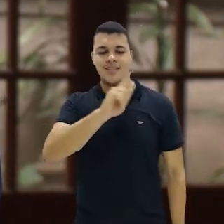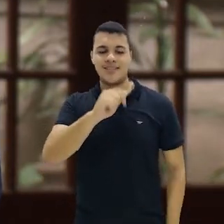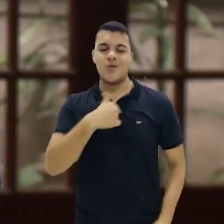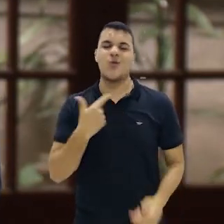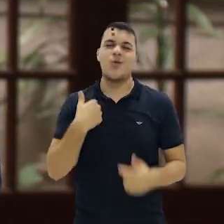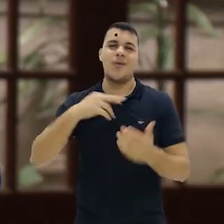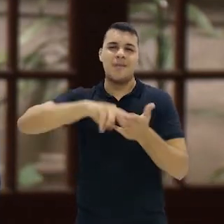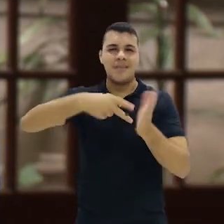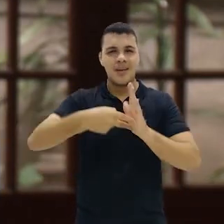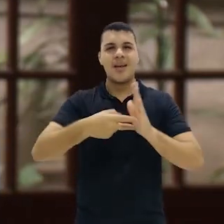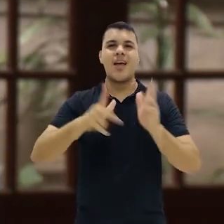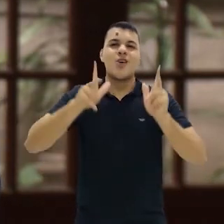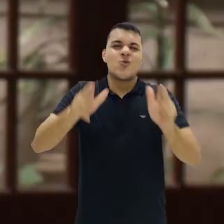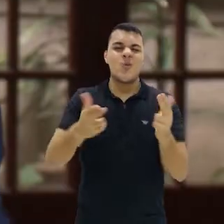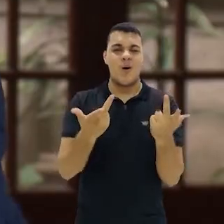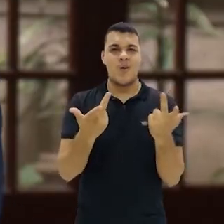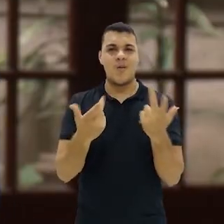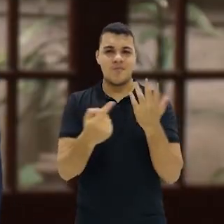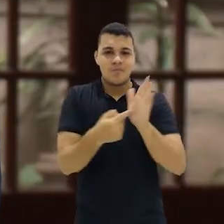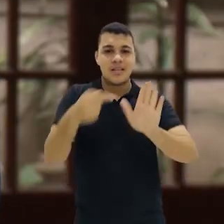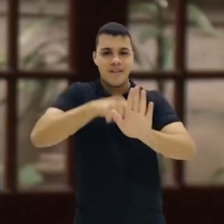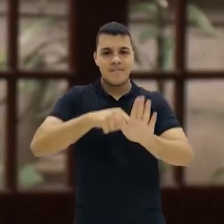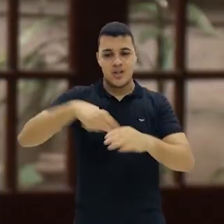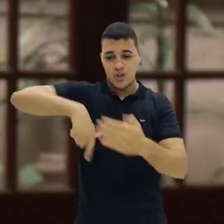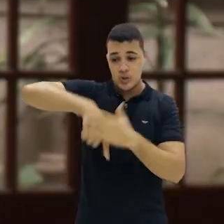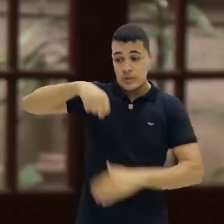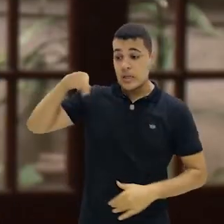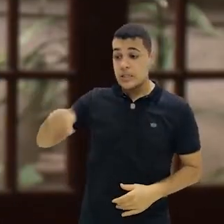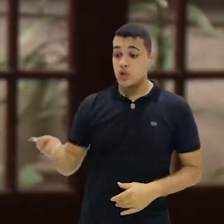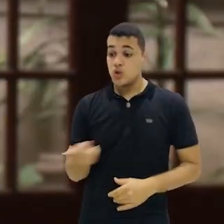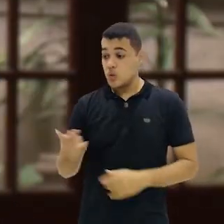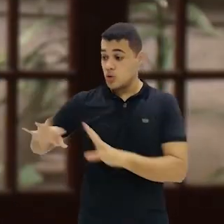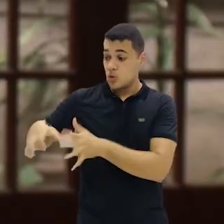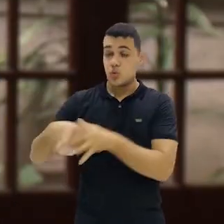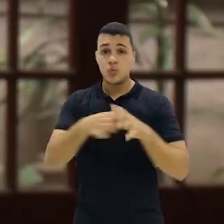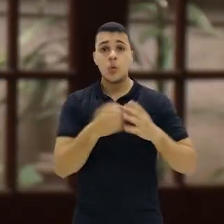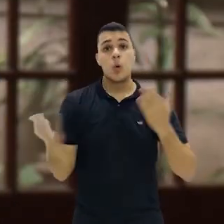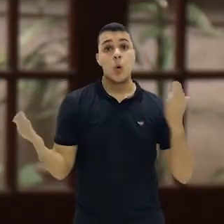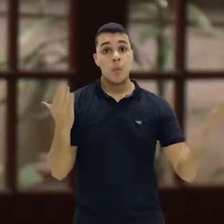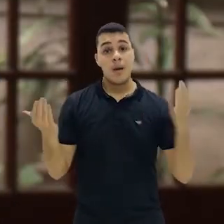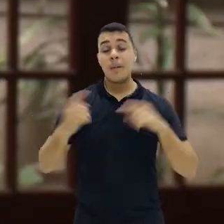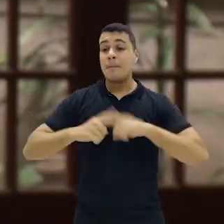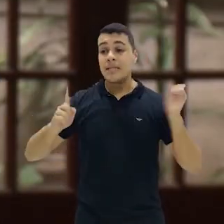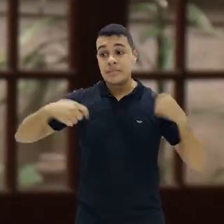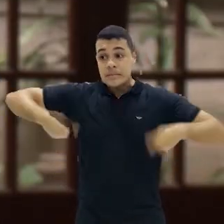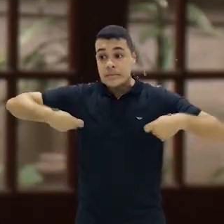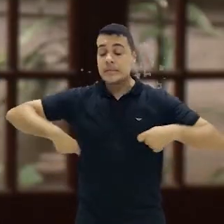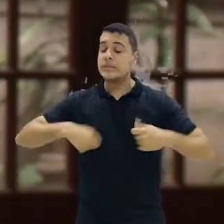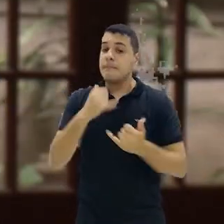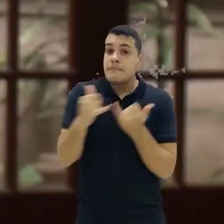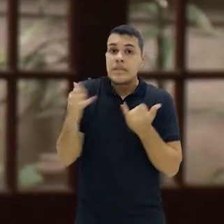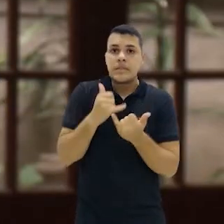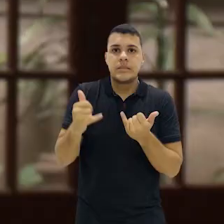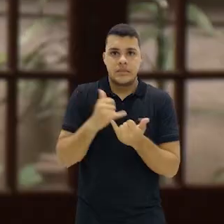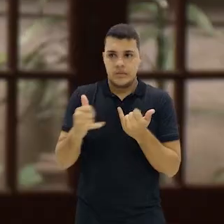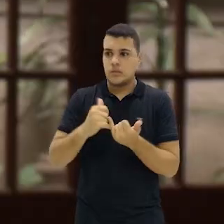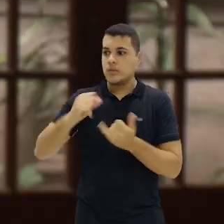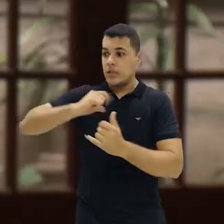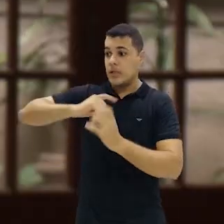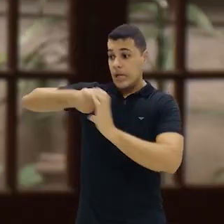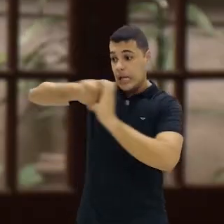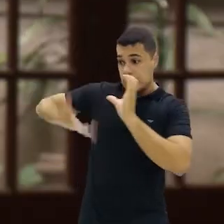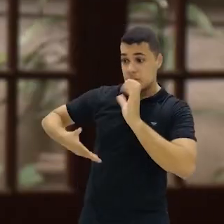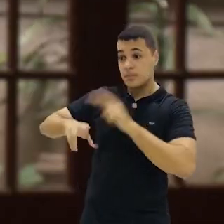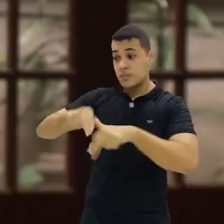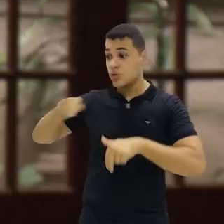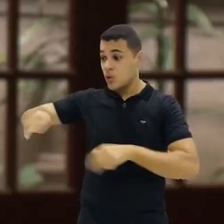sejam muito parecidos em relação a várias características. Então, ambos os grupos vão ter a mesma proporção de homens e mulheres, a